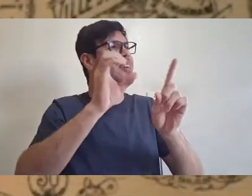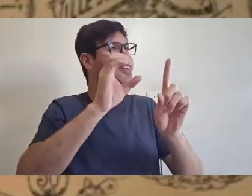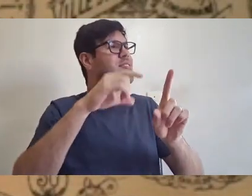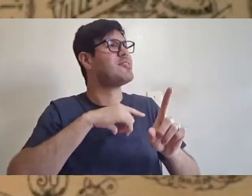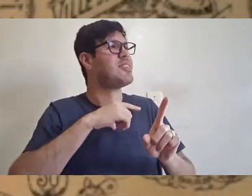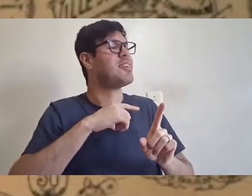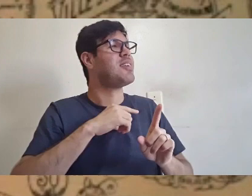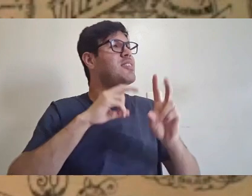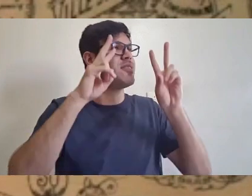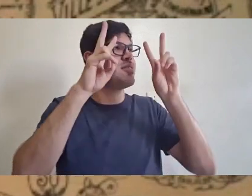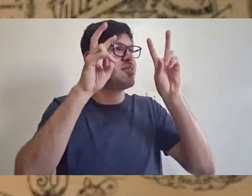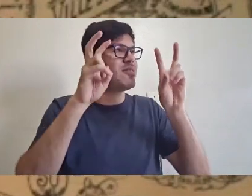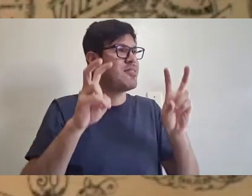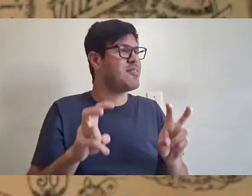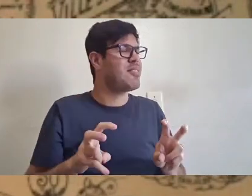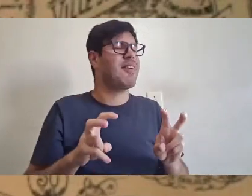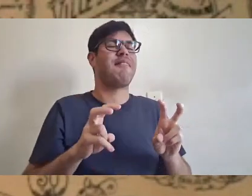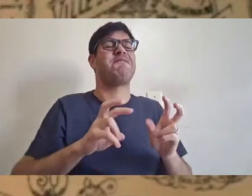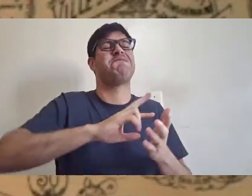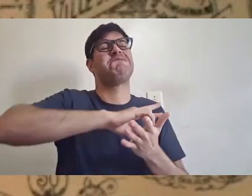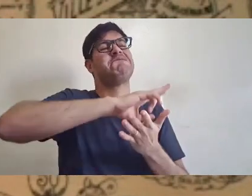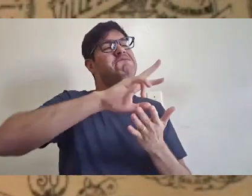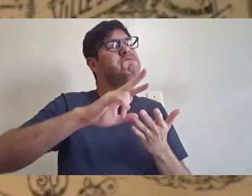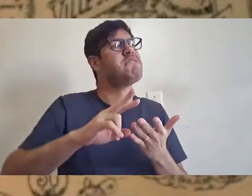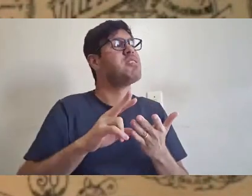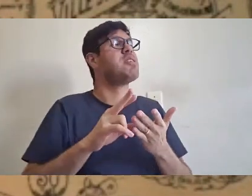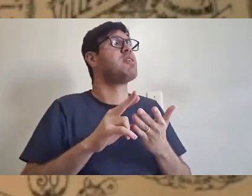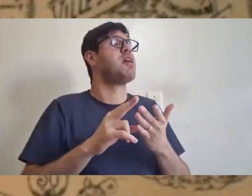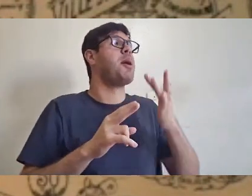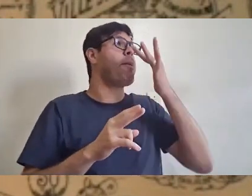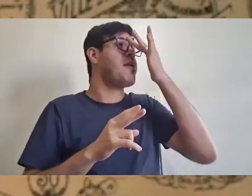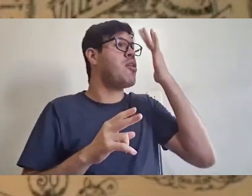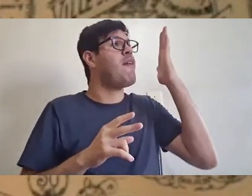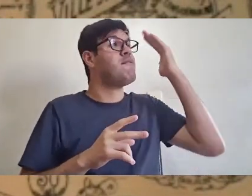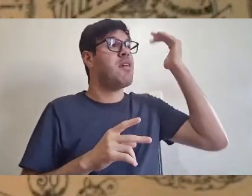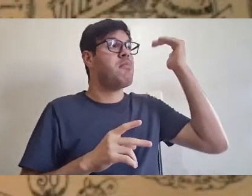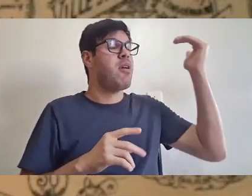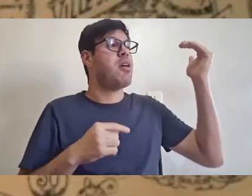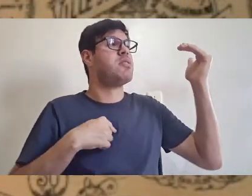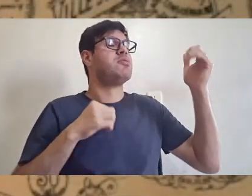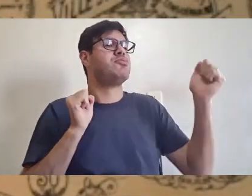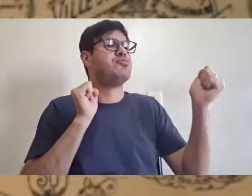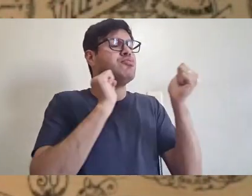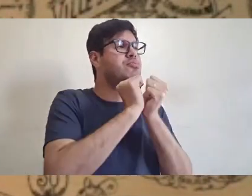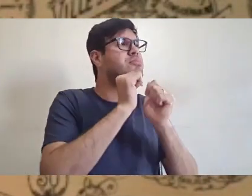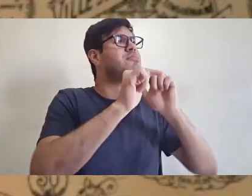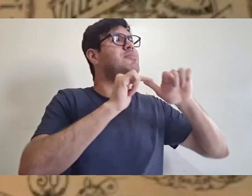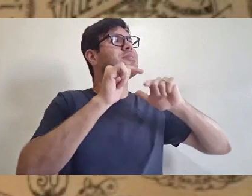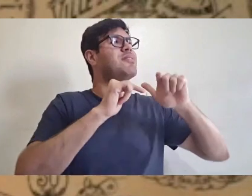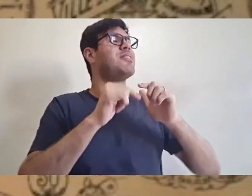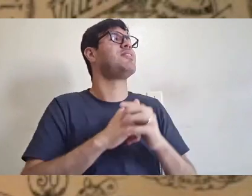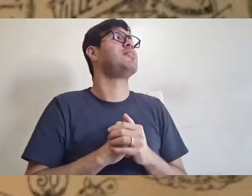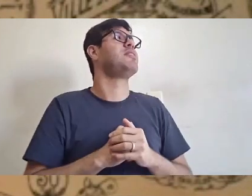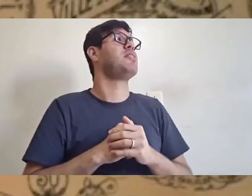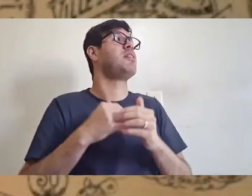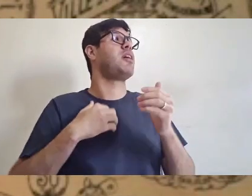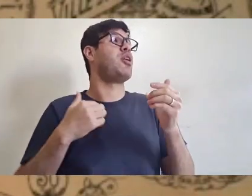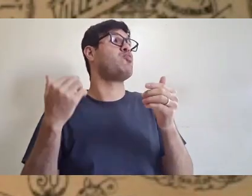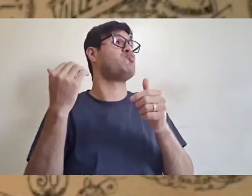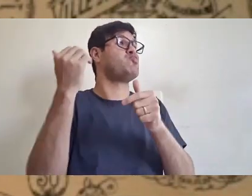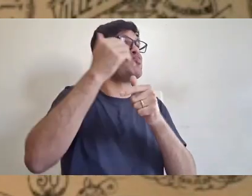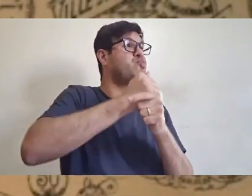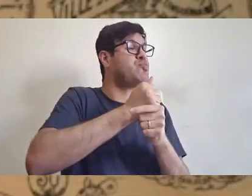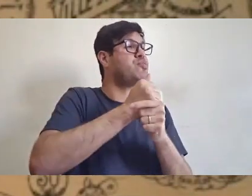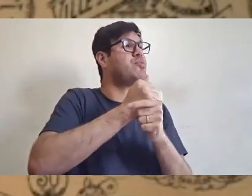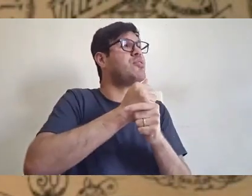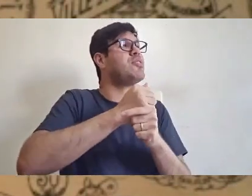hoje mantém o nome. Trabalhei com grandes radialistas de Limeira, Eu fui em substituição ao